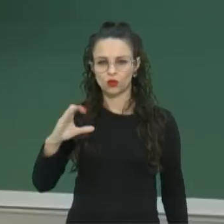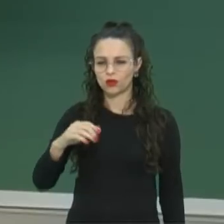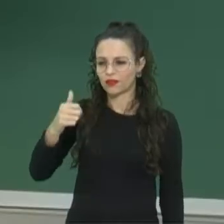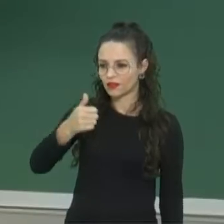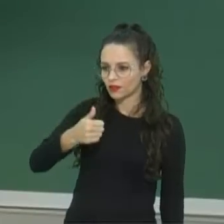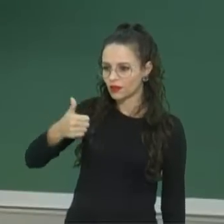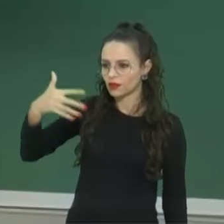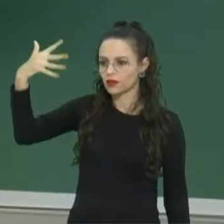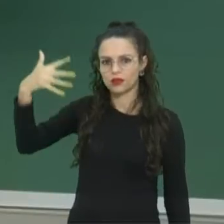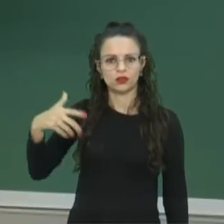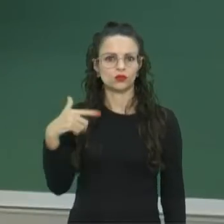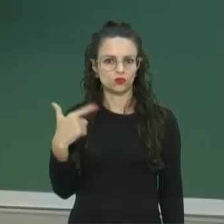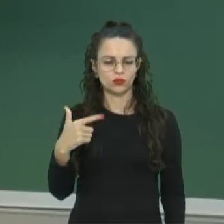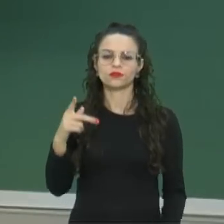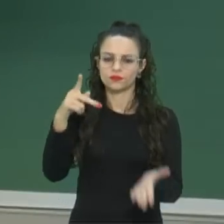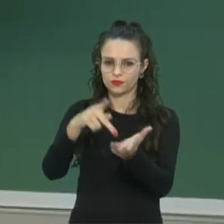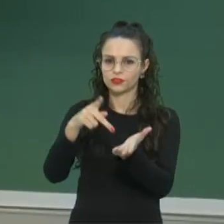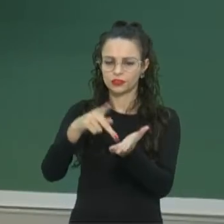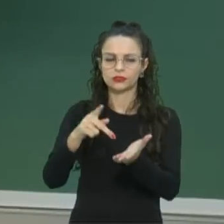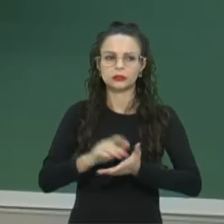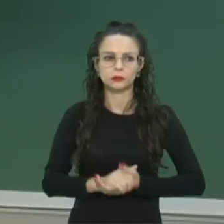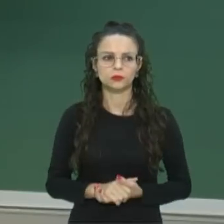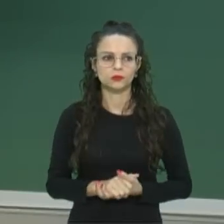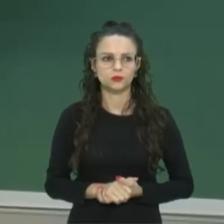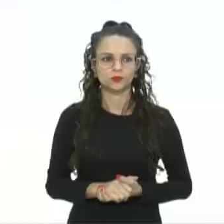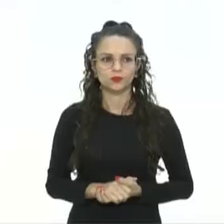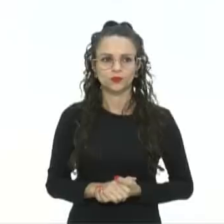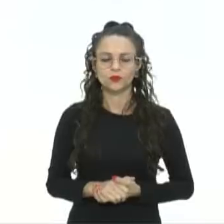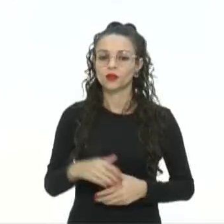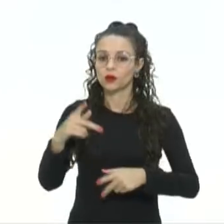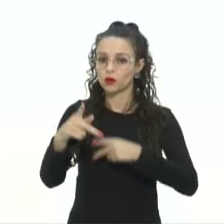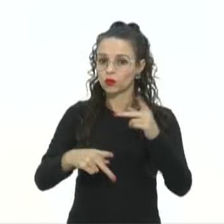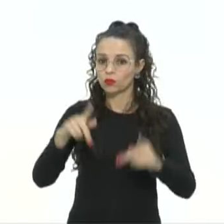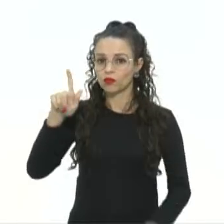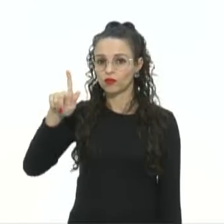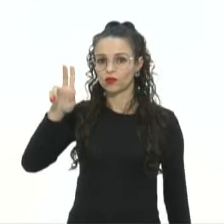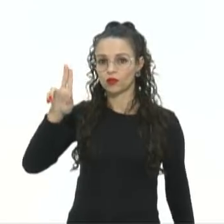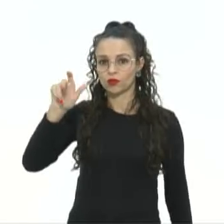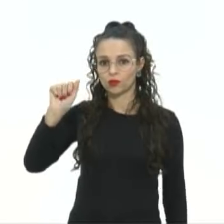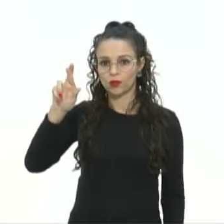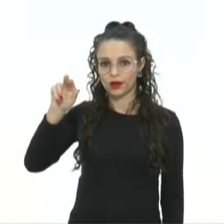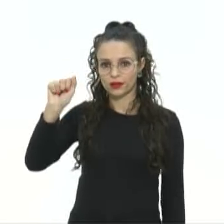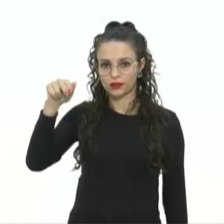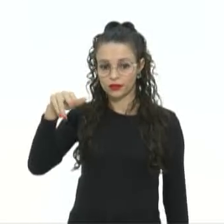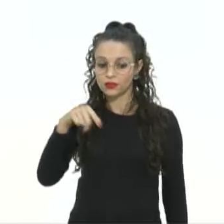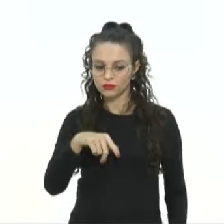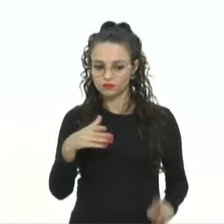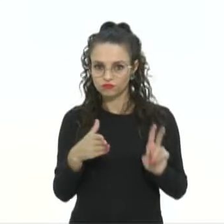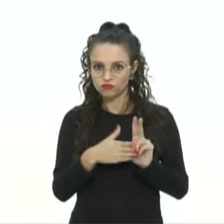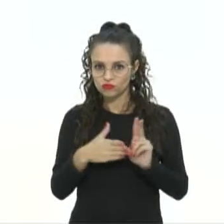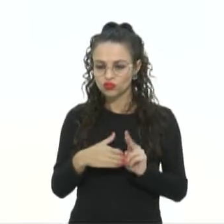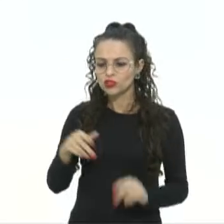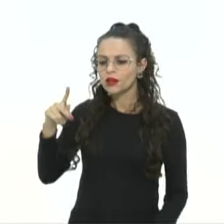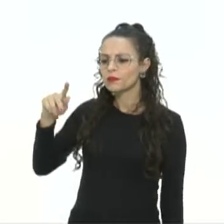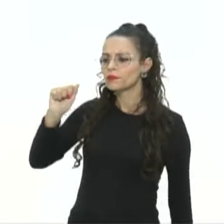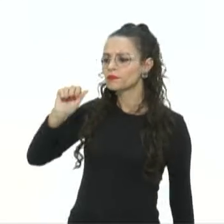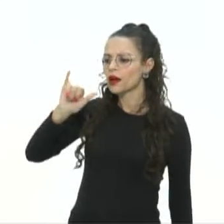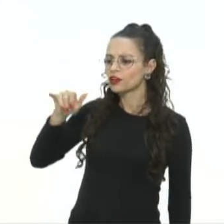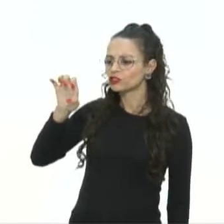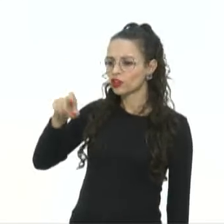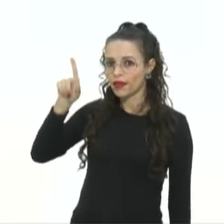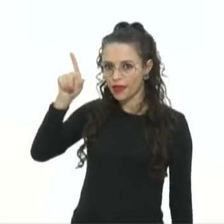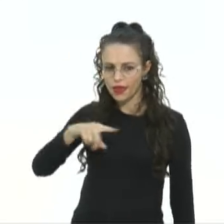né? Então, é verdadeira nesse sentido. Para o povo guarani, o pajé é a autoridade máxima da religião e também da